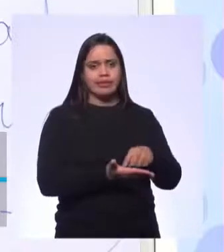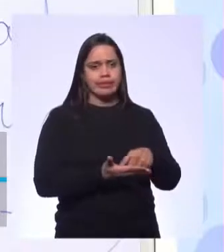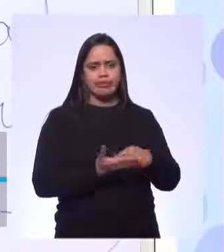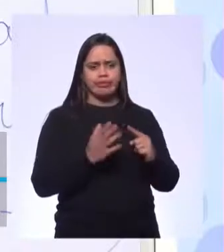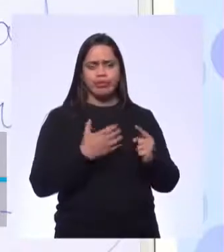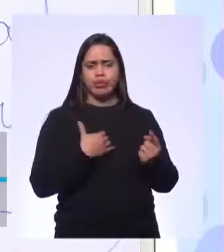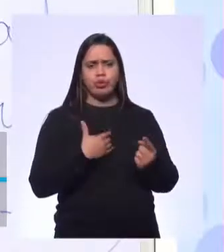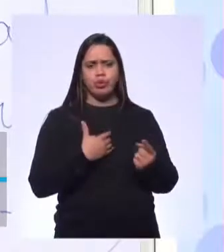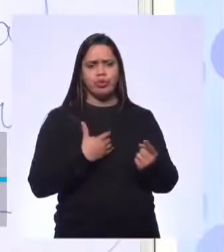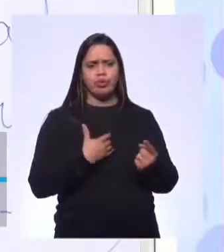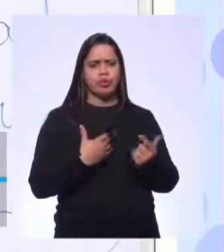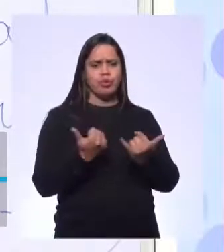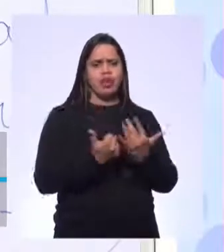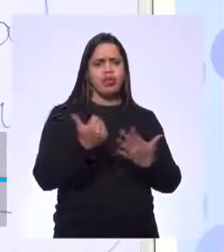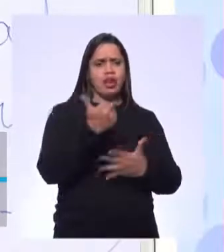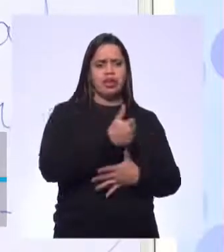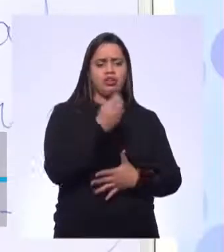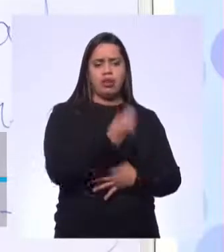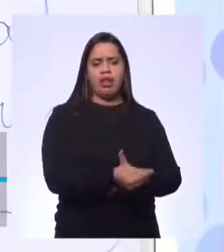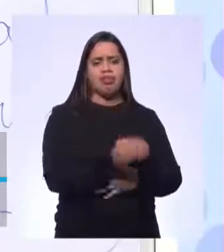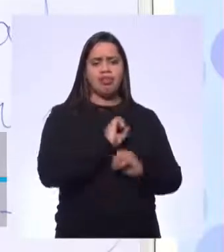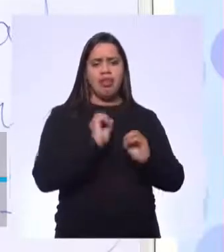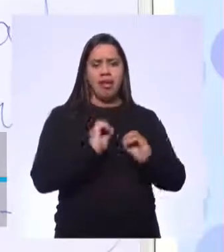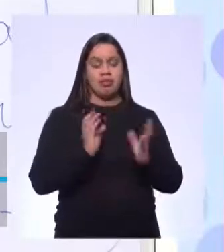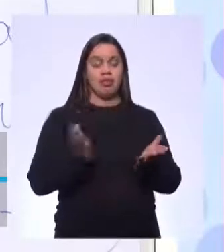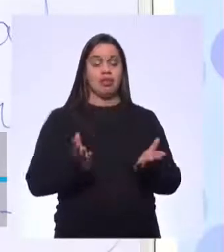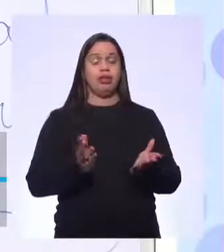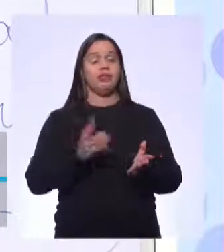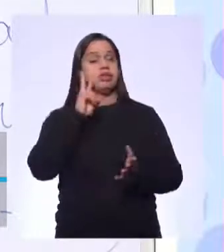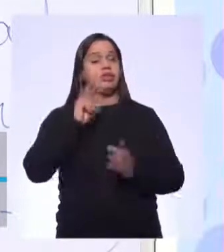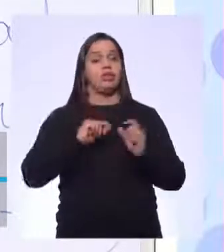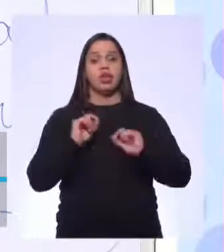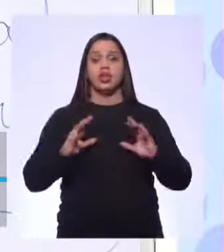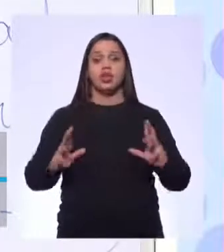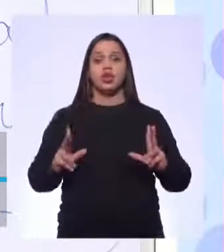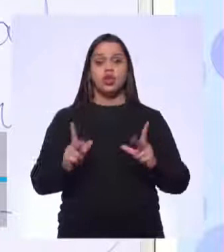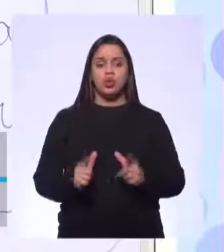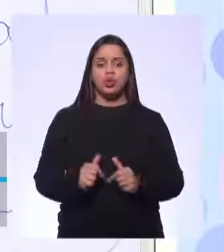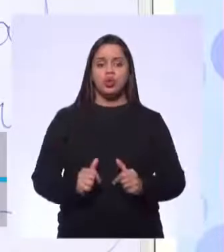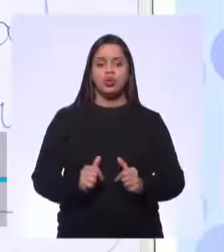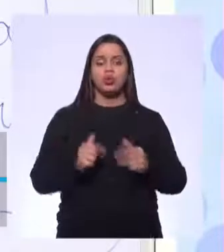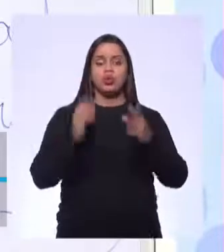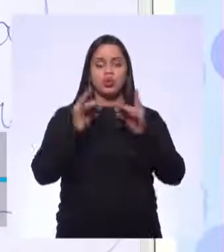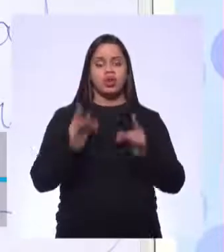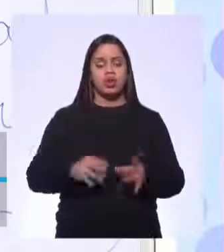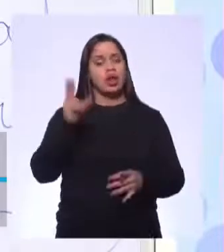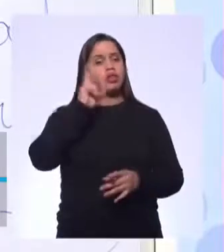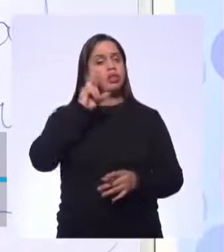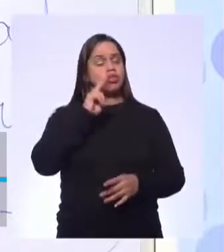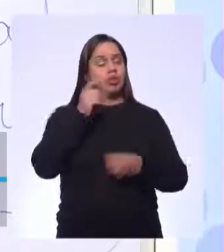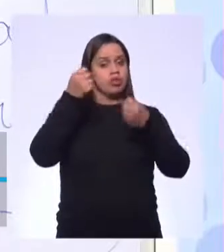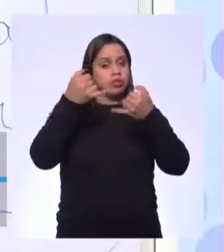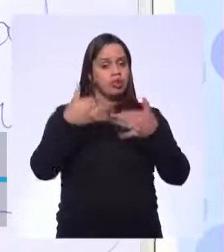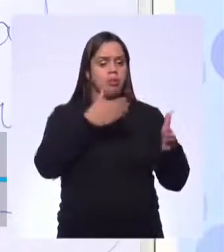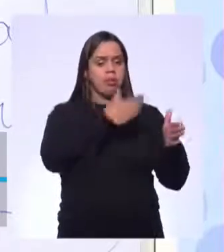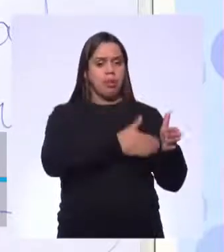agora tudo que eu estou aqui falando, todos os desdobramentos, todas as histórias que eu estou